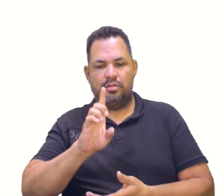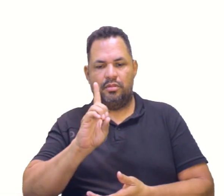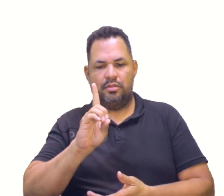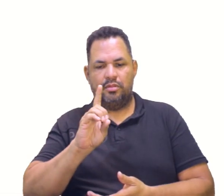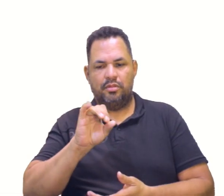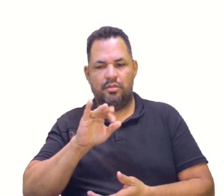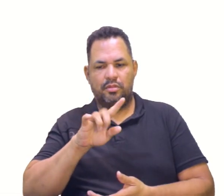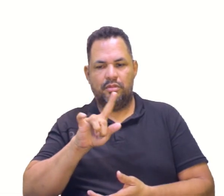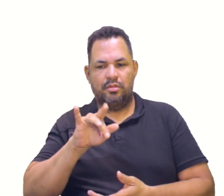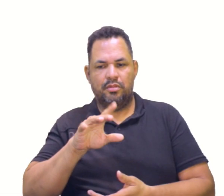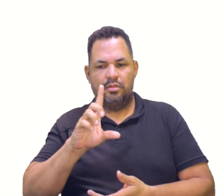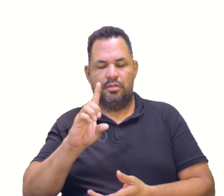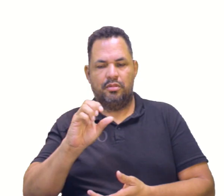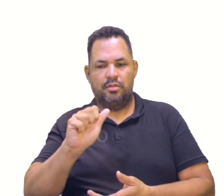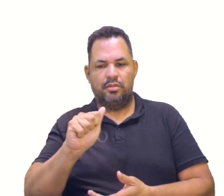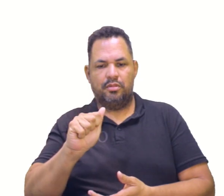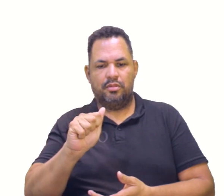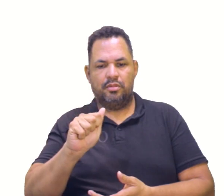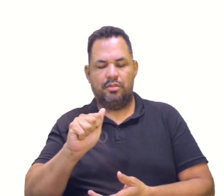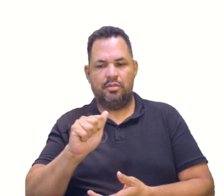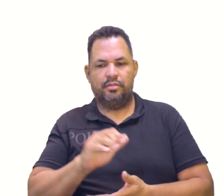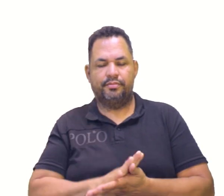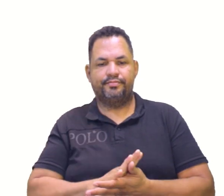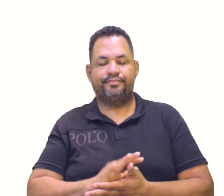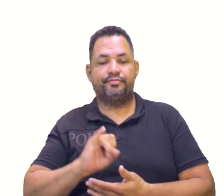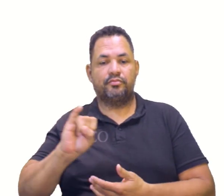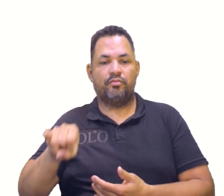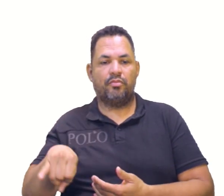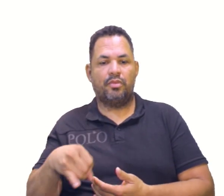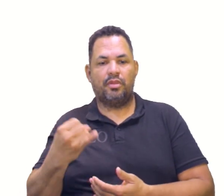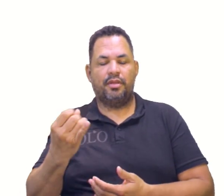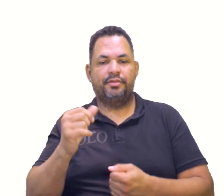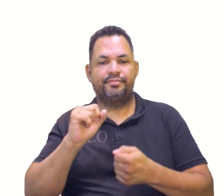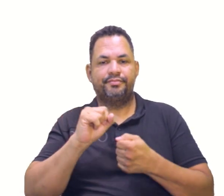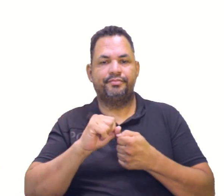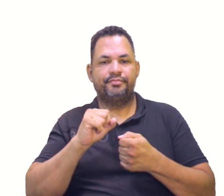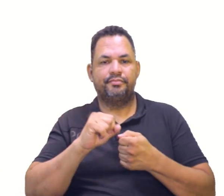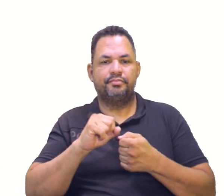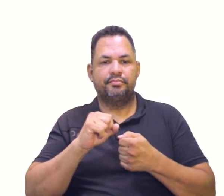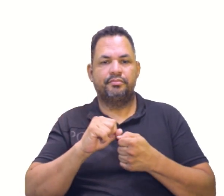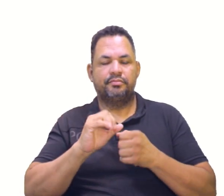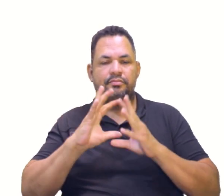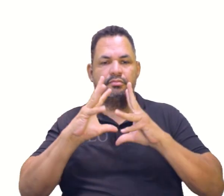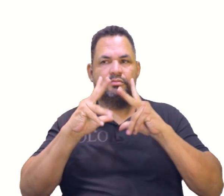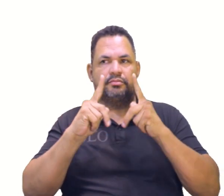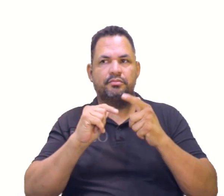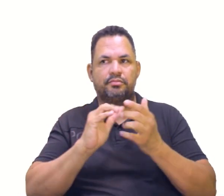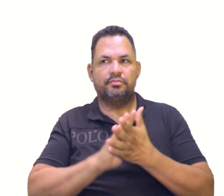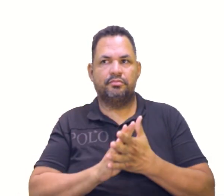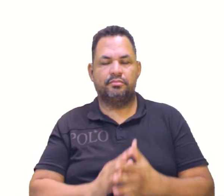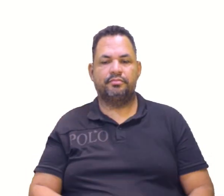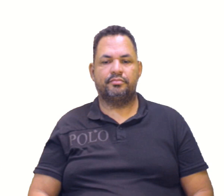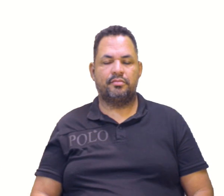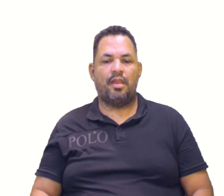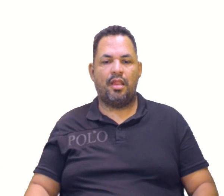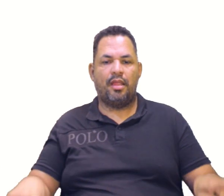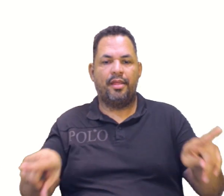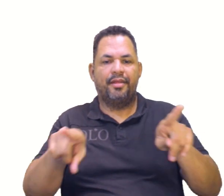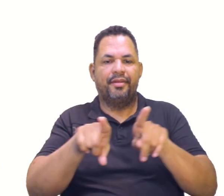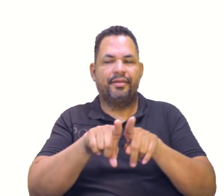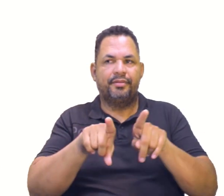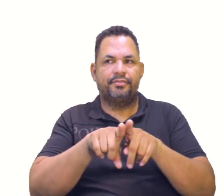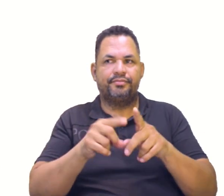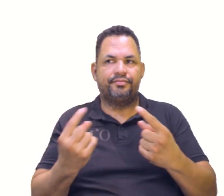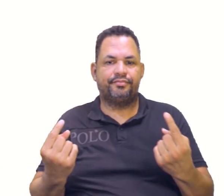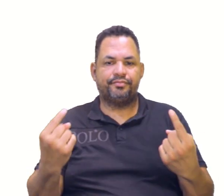Reduzida. Agora vamos aproveitar essa que a gente tinha aqui e vamos fazer a geral. Eu acho que pela reduzida também a gente passa o y